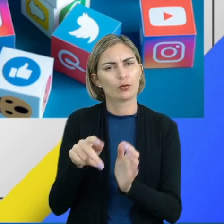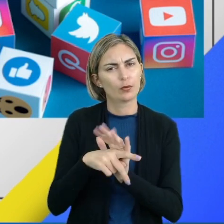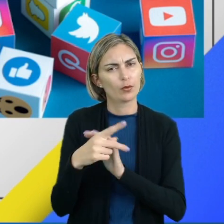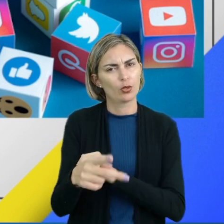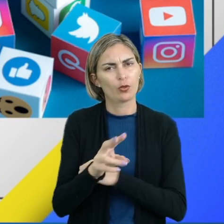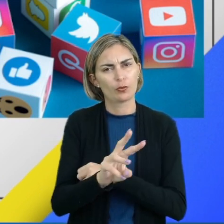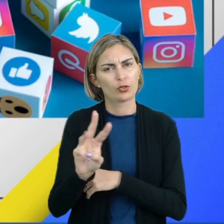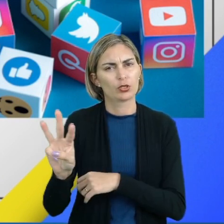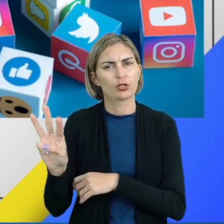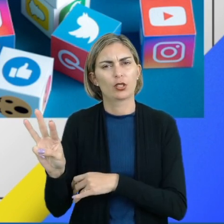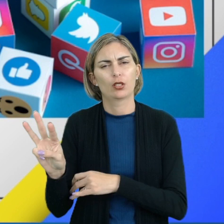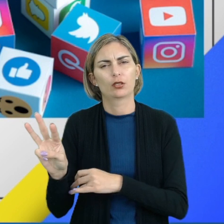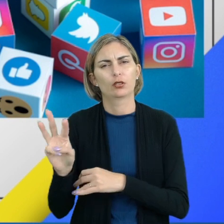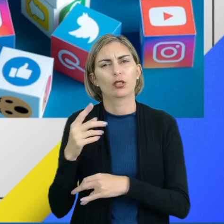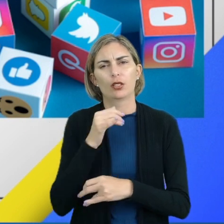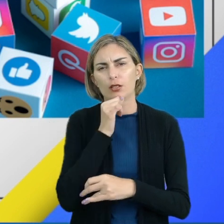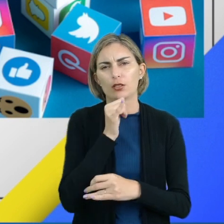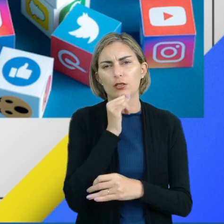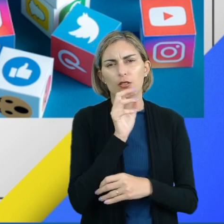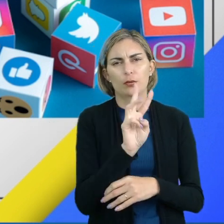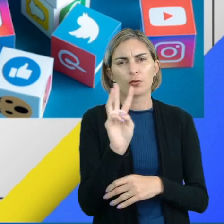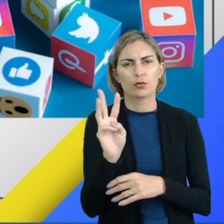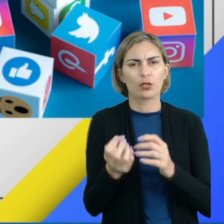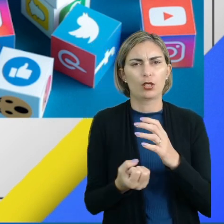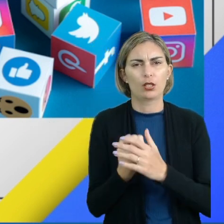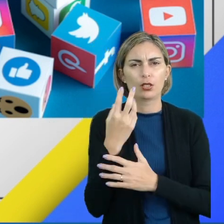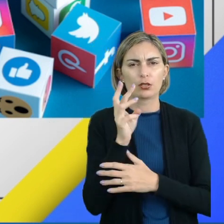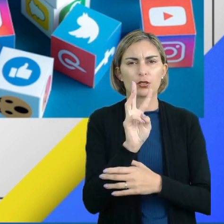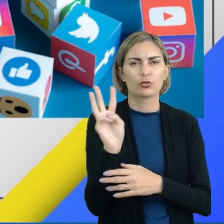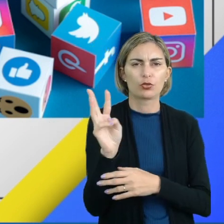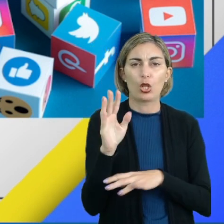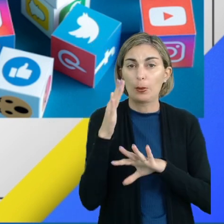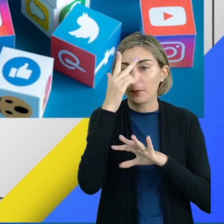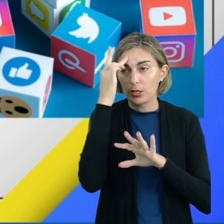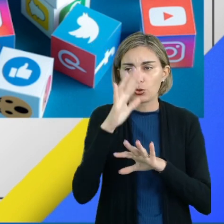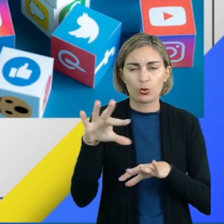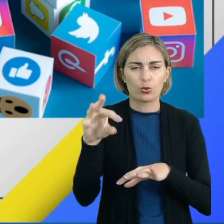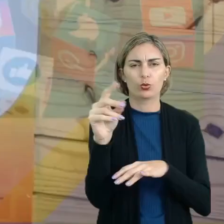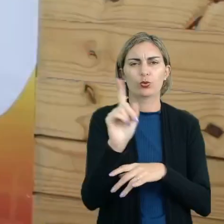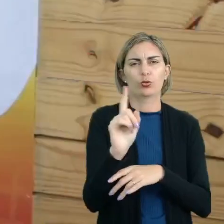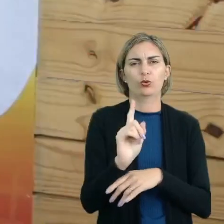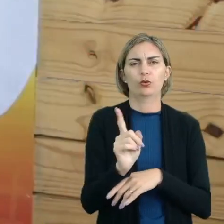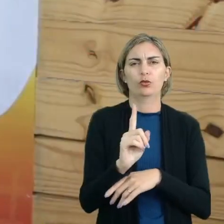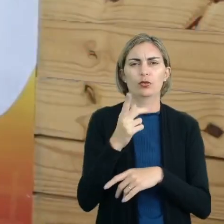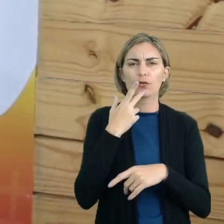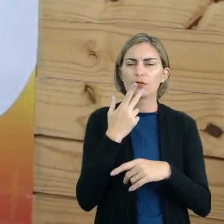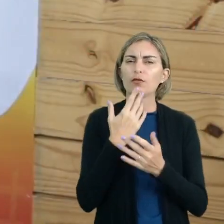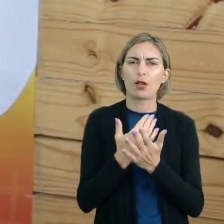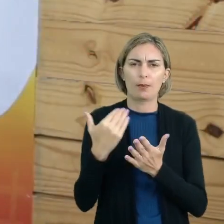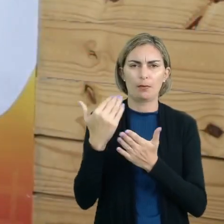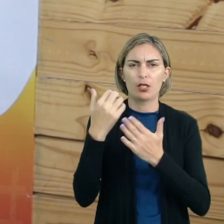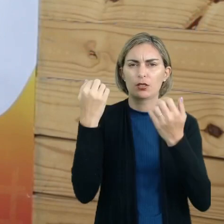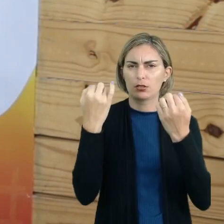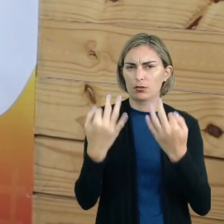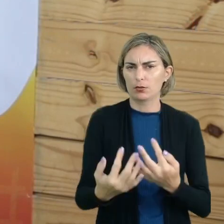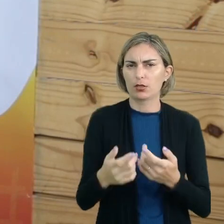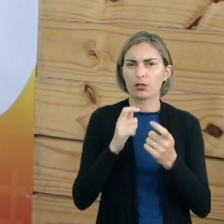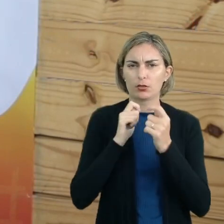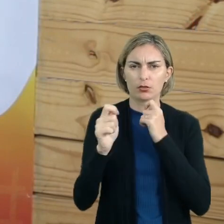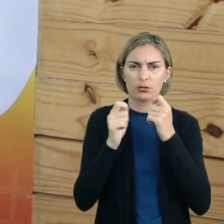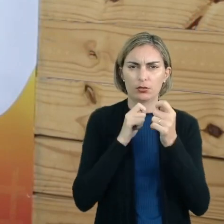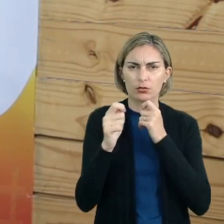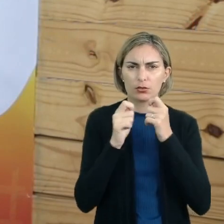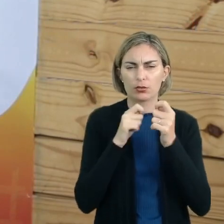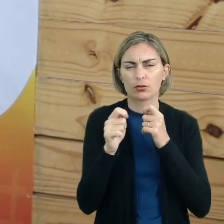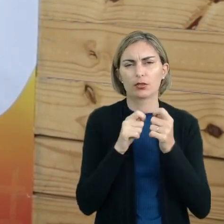E lembrando que eu estou dando aqui um exemplo de criação de site, não é para todo mundo. Isso vai ser mais falado, inclusive na entrevista. Afinal, eu também